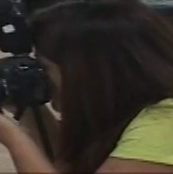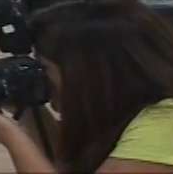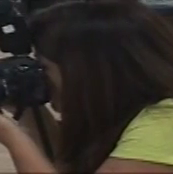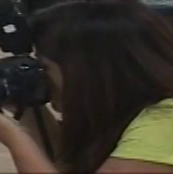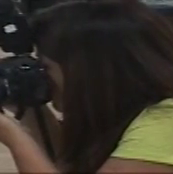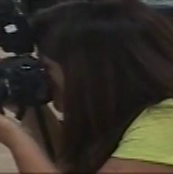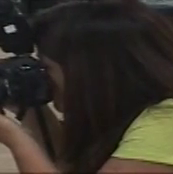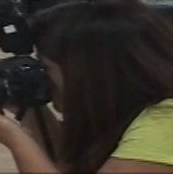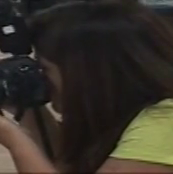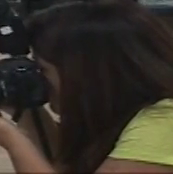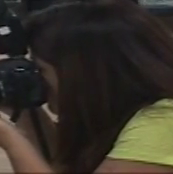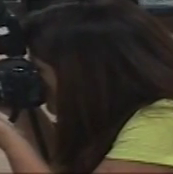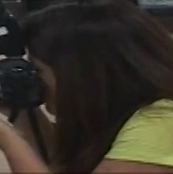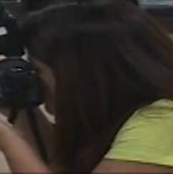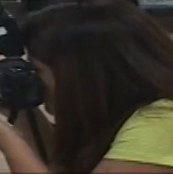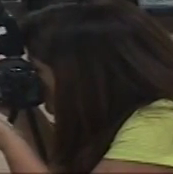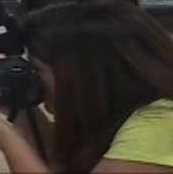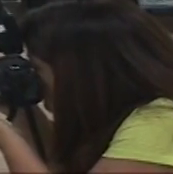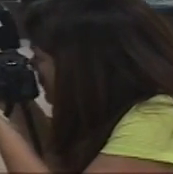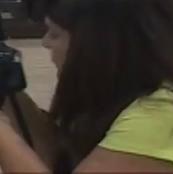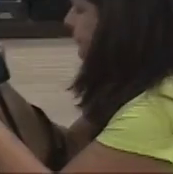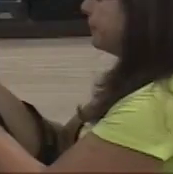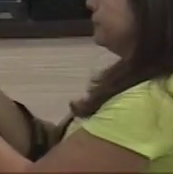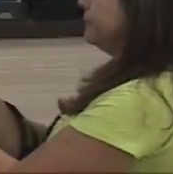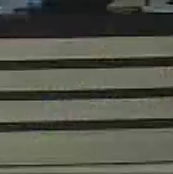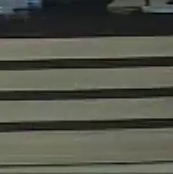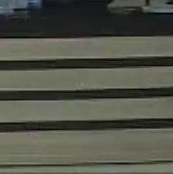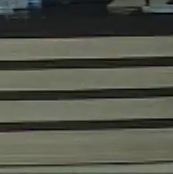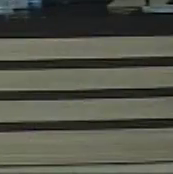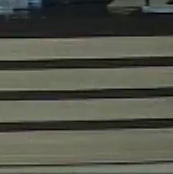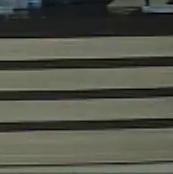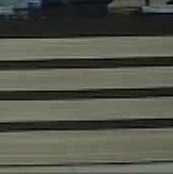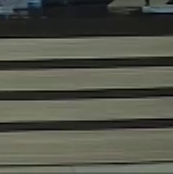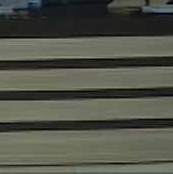senhores. Esta presidência solicita aos nobres vereadores que se levantem.